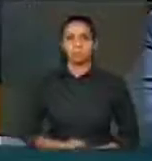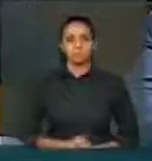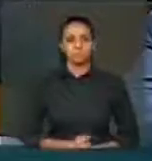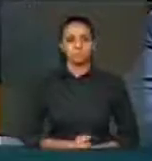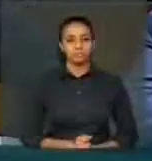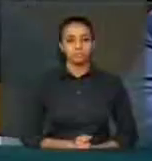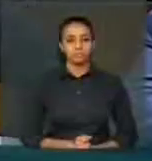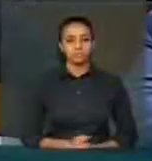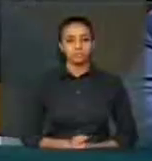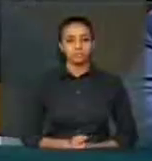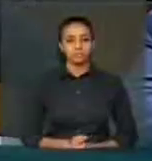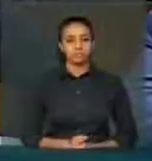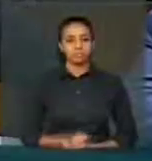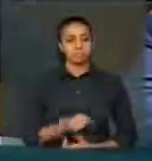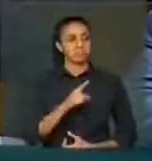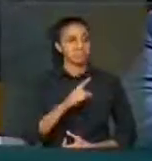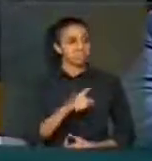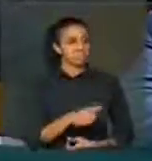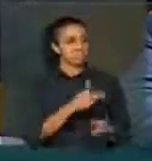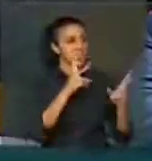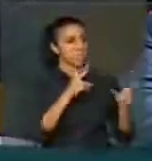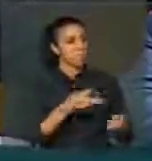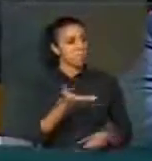senhor está falando igual os velhos tempos do Jornal da Record.